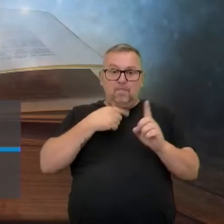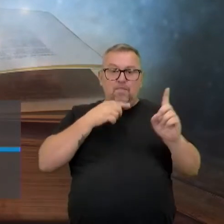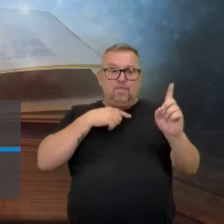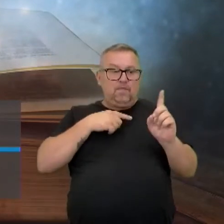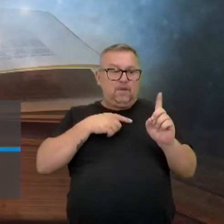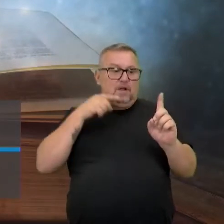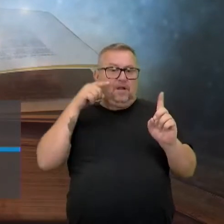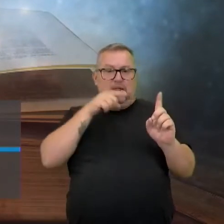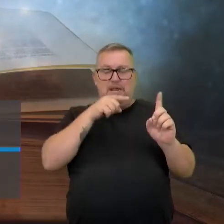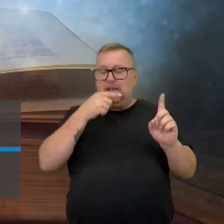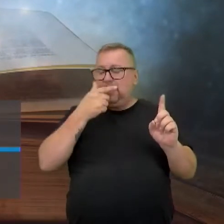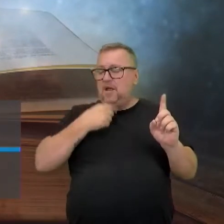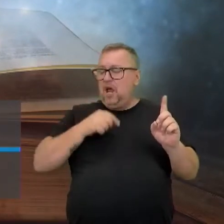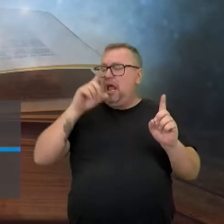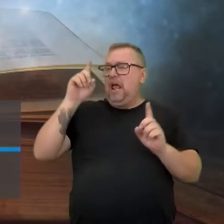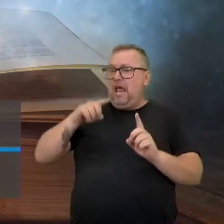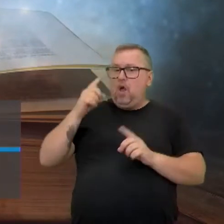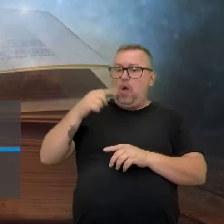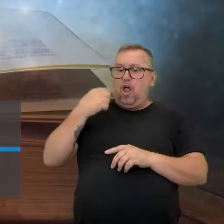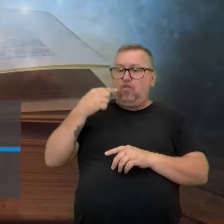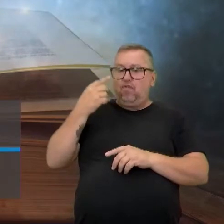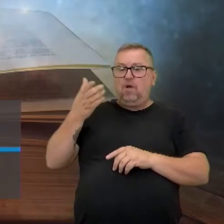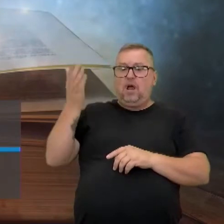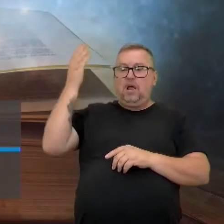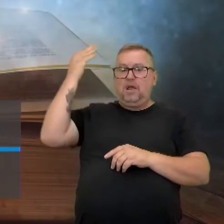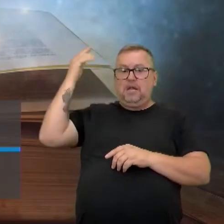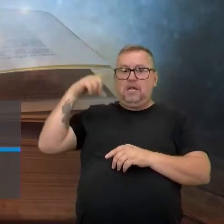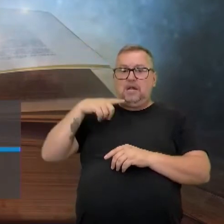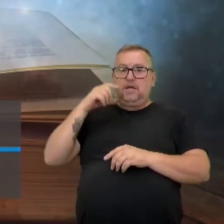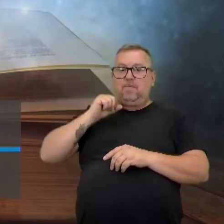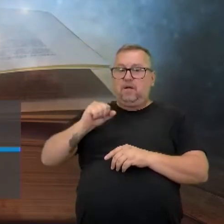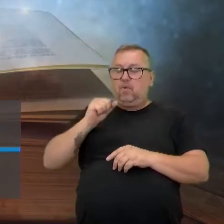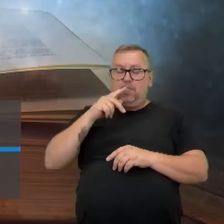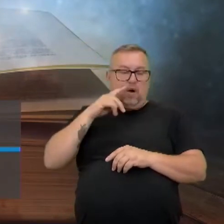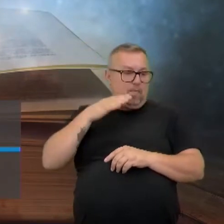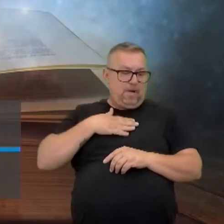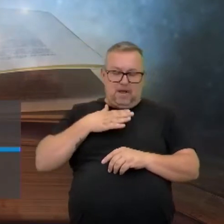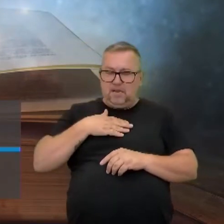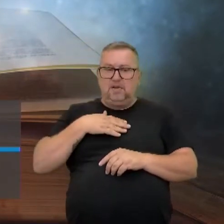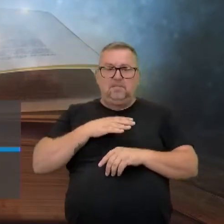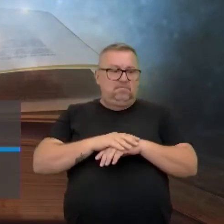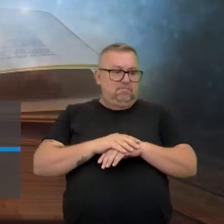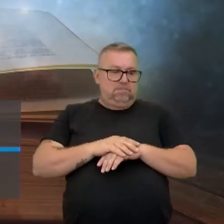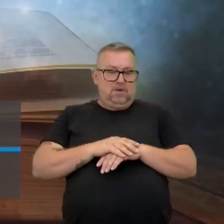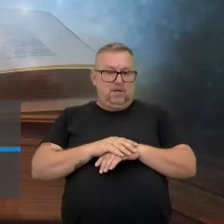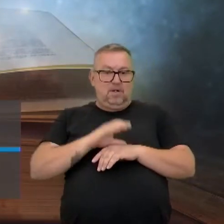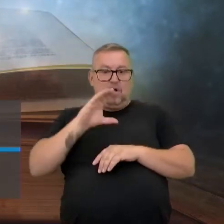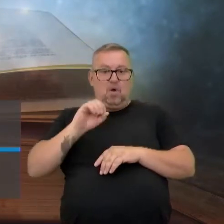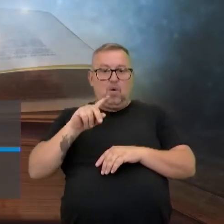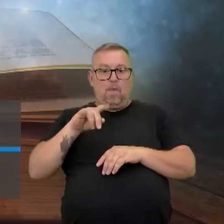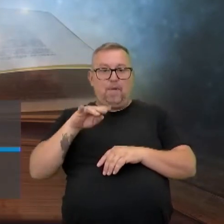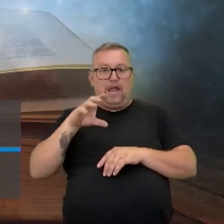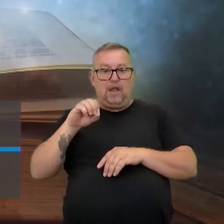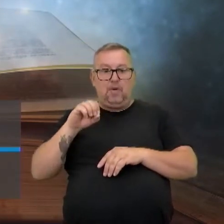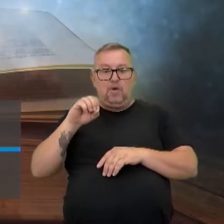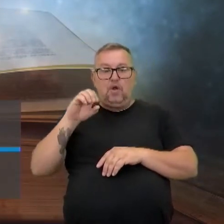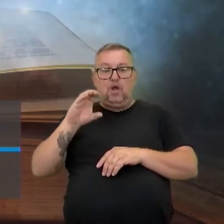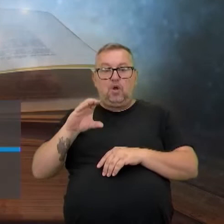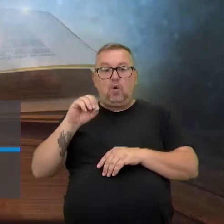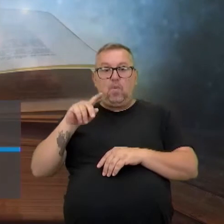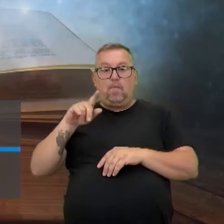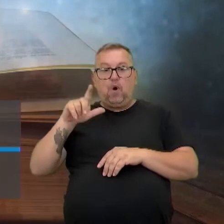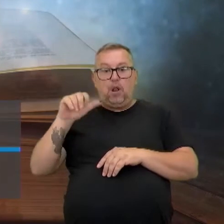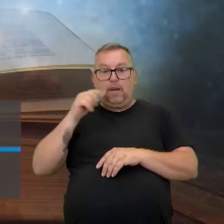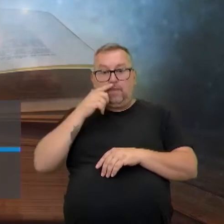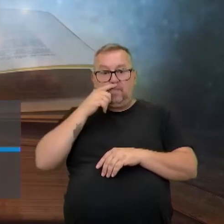fala: pô, esse cara é o cara que matou meu pai. Então, Copélios e Coppola é um só na cabeça dele. Só